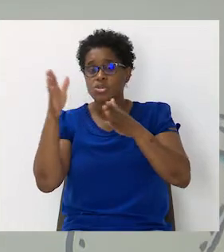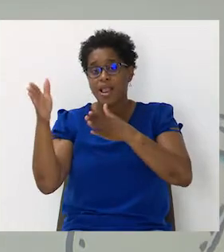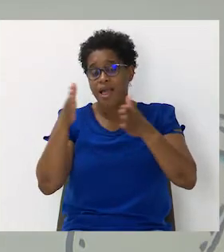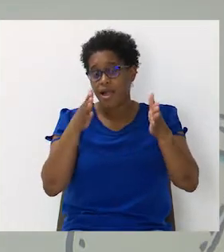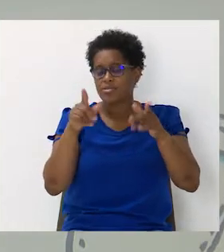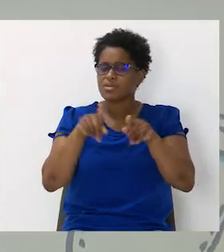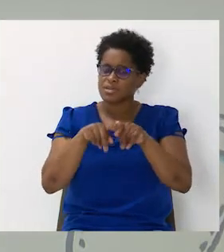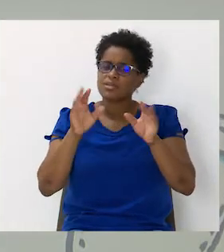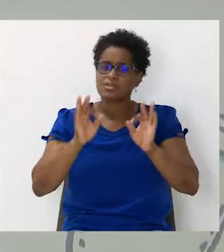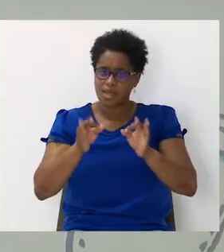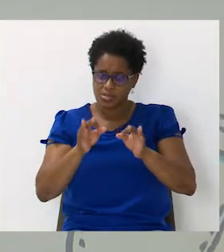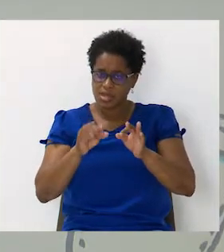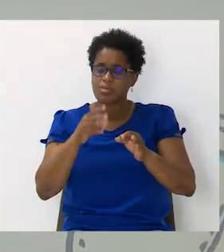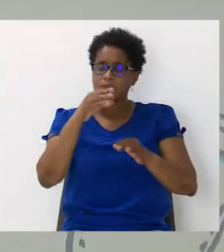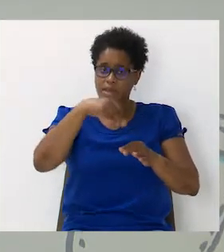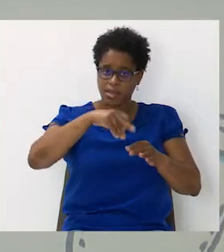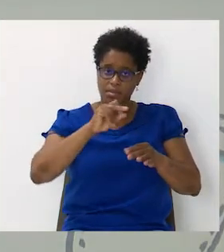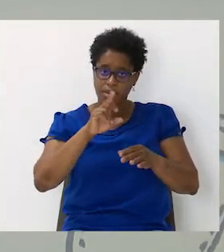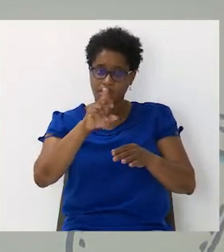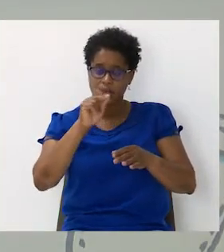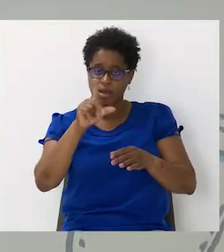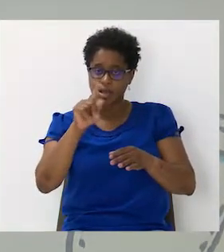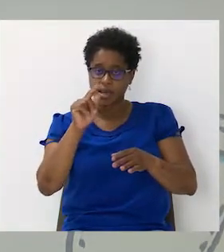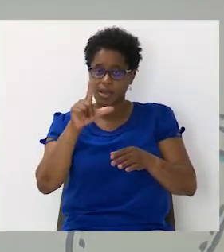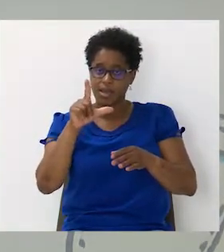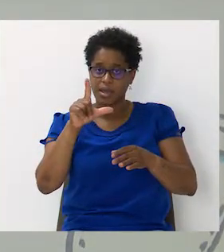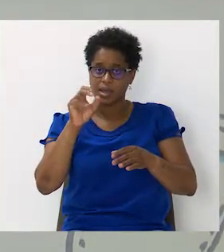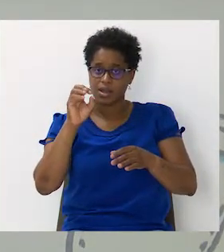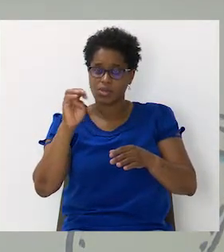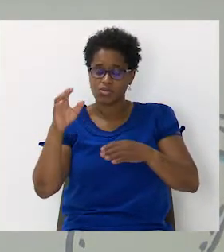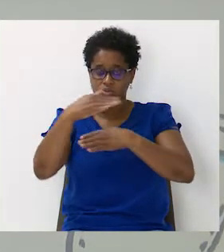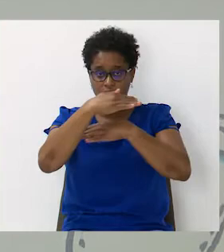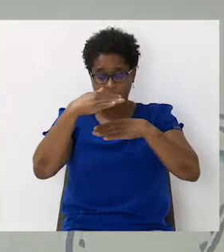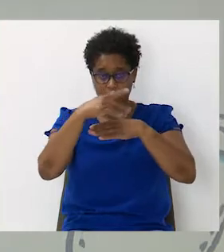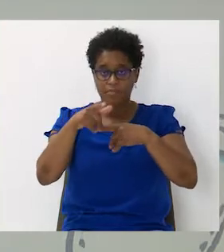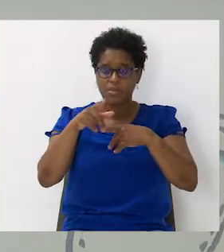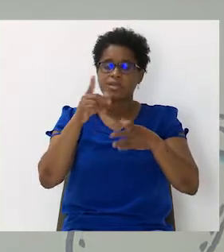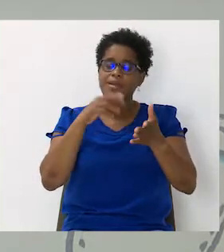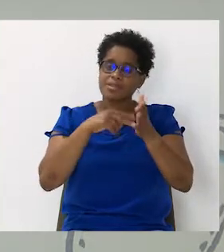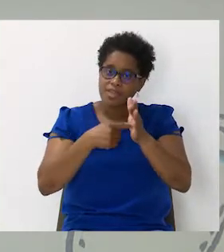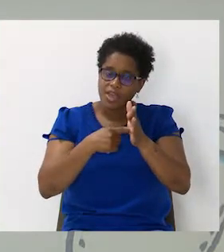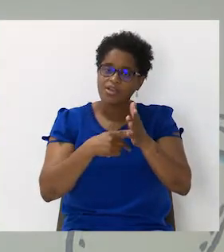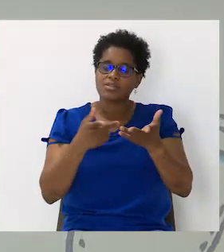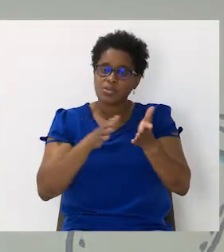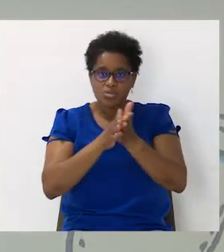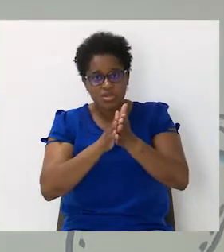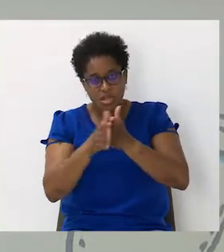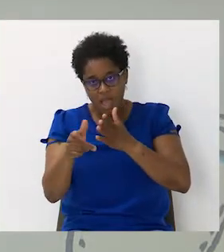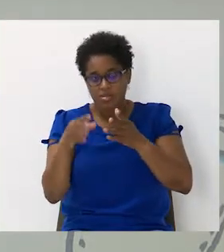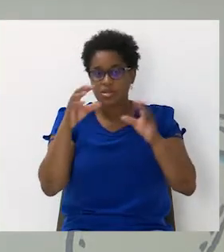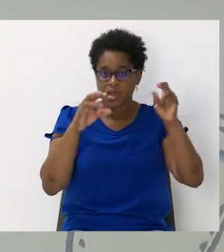sempre paralelos. E aqui utilizamos essa técnica, unir A com C, que vai ser o